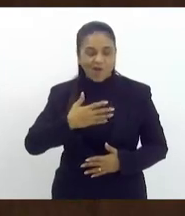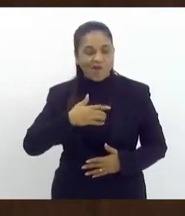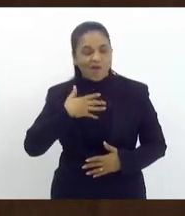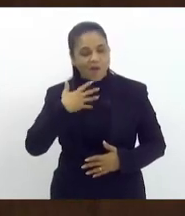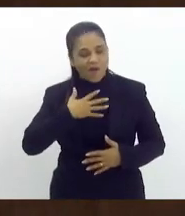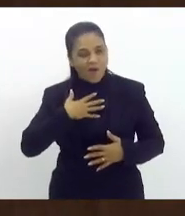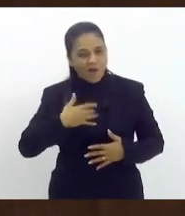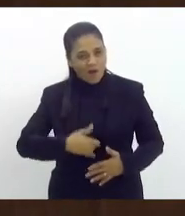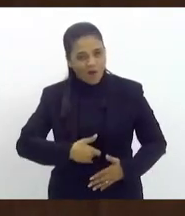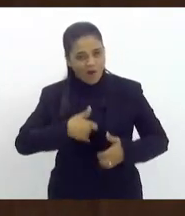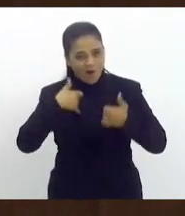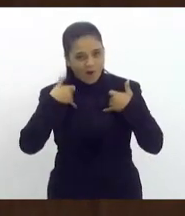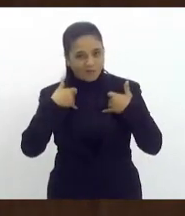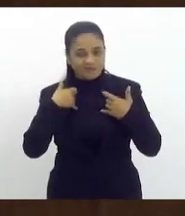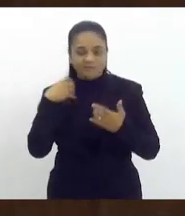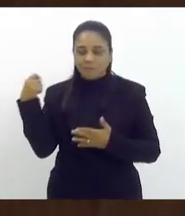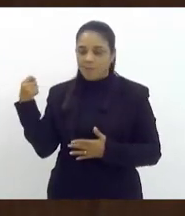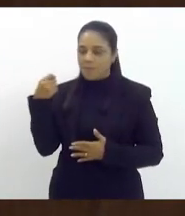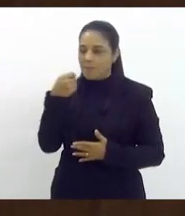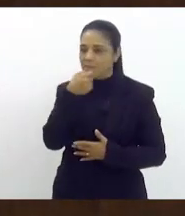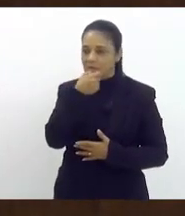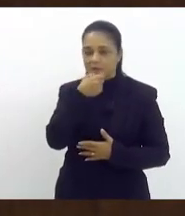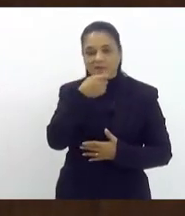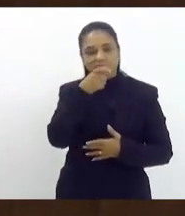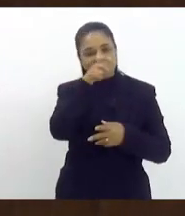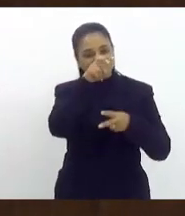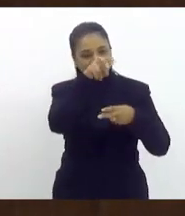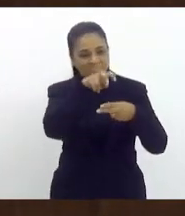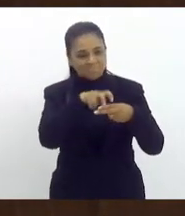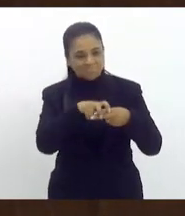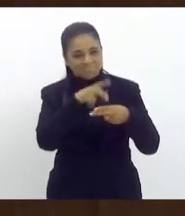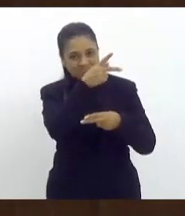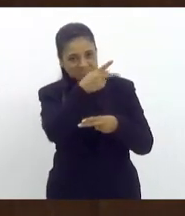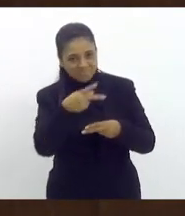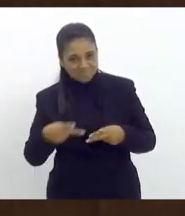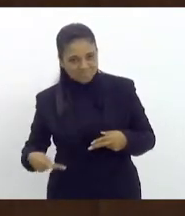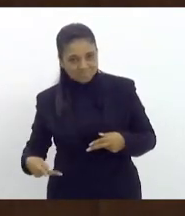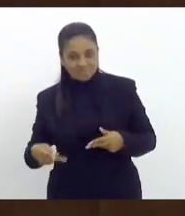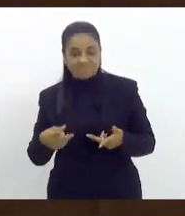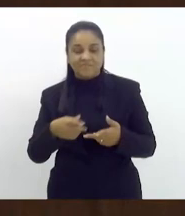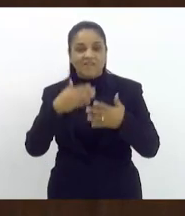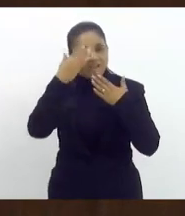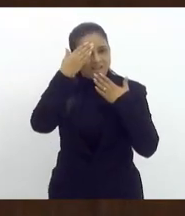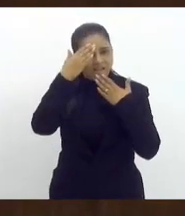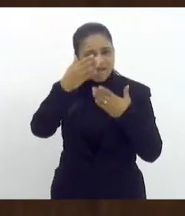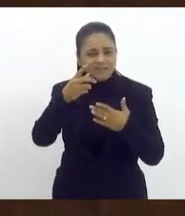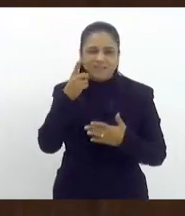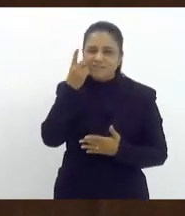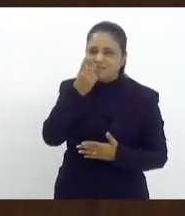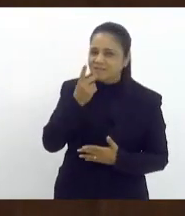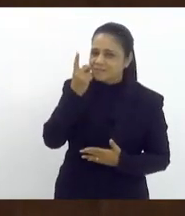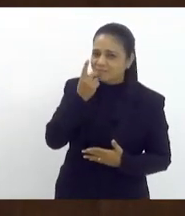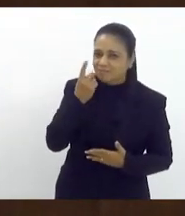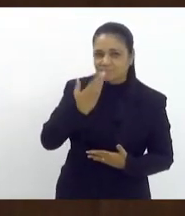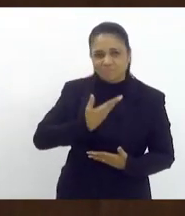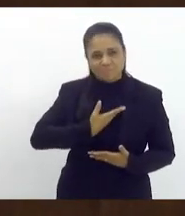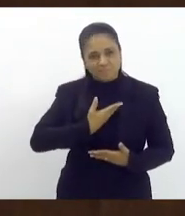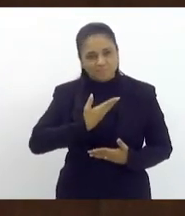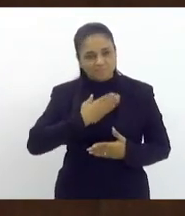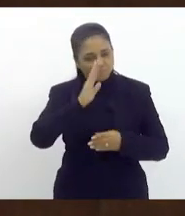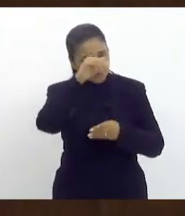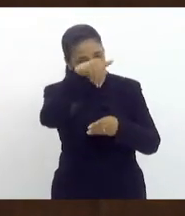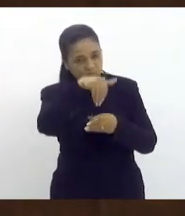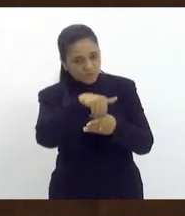né tomando acento aí a presidência agradecer os deputados né Por ter